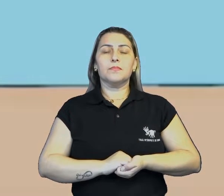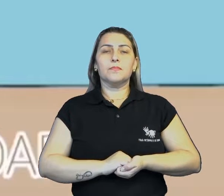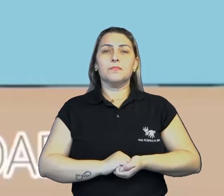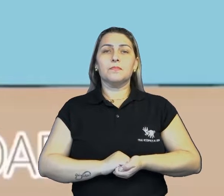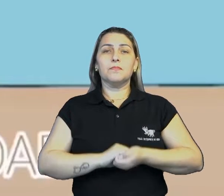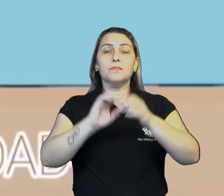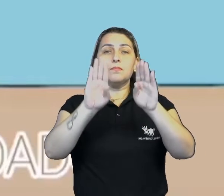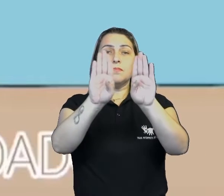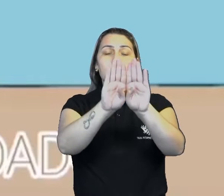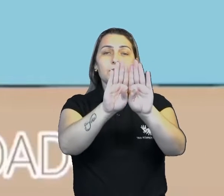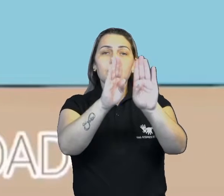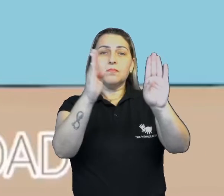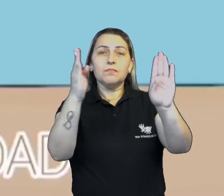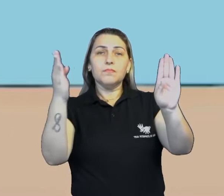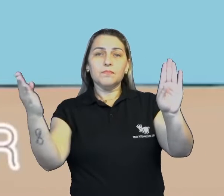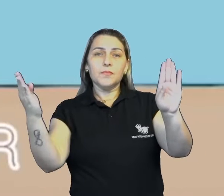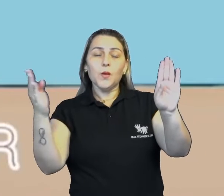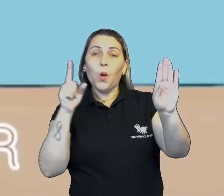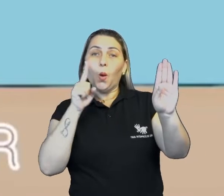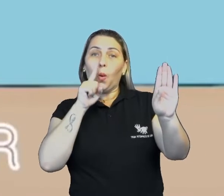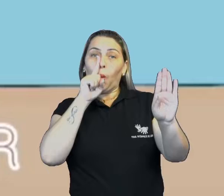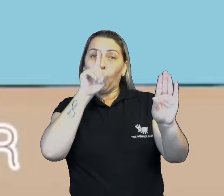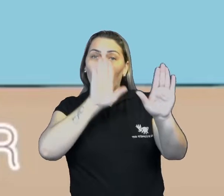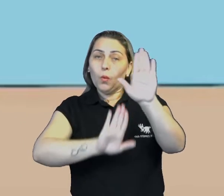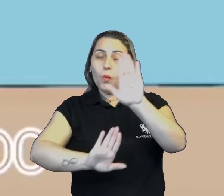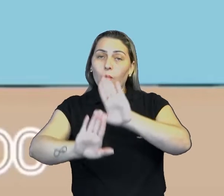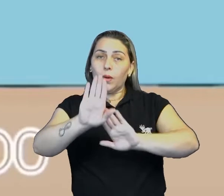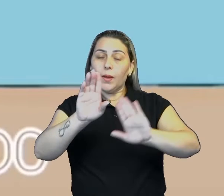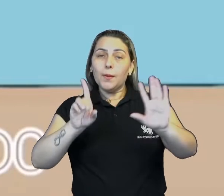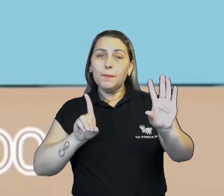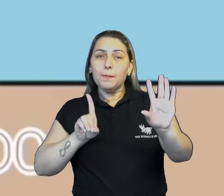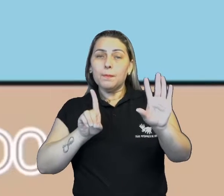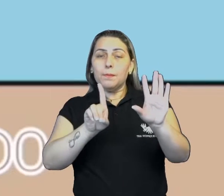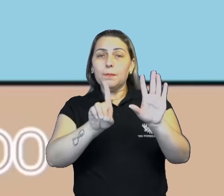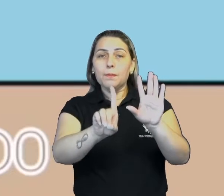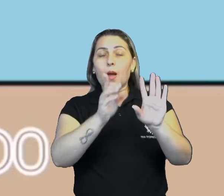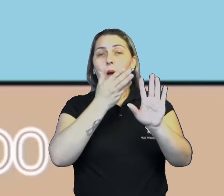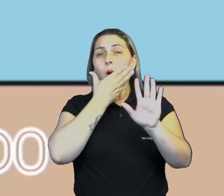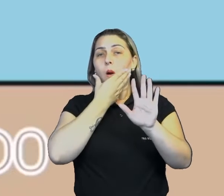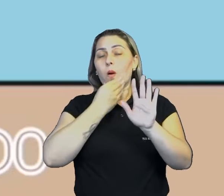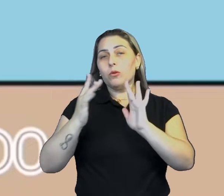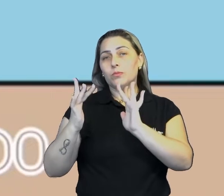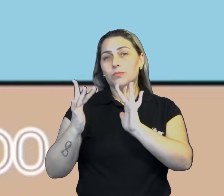Eu abro bem com cuidado para passar o namorado.